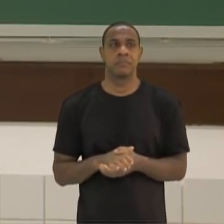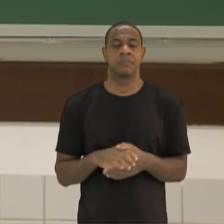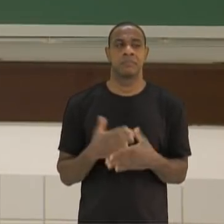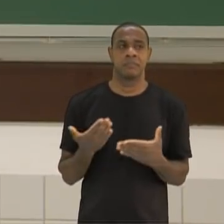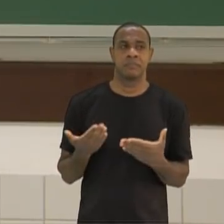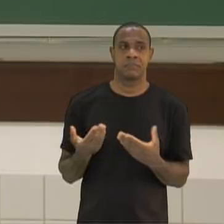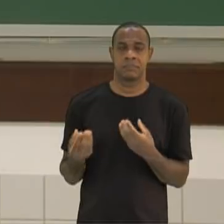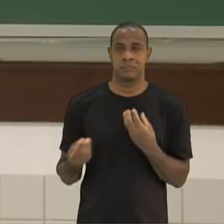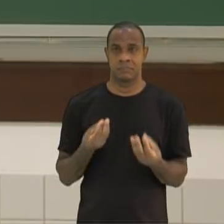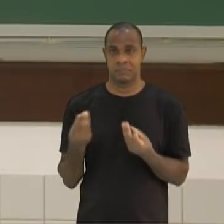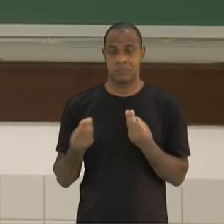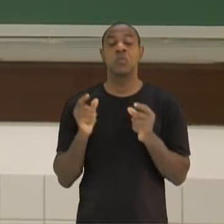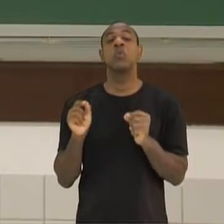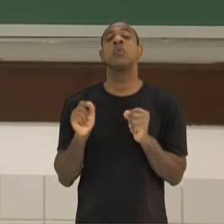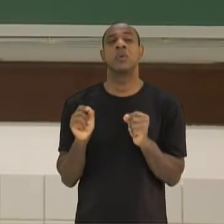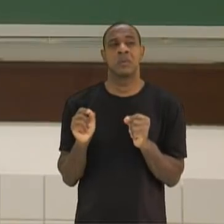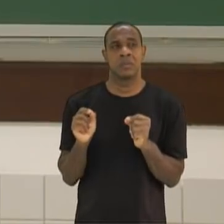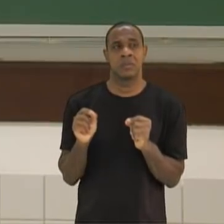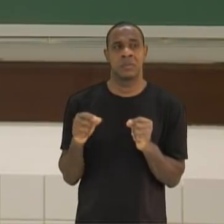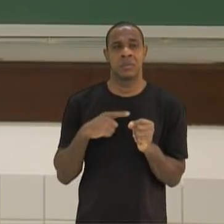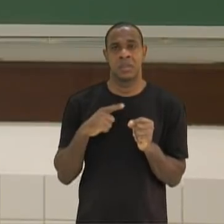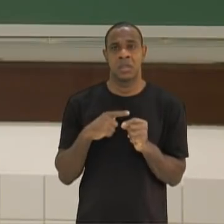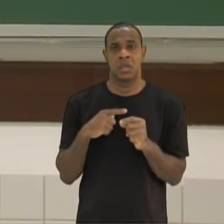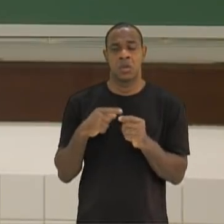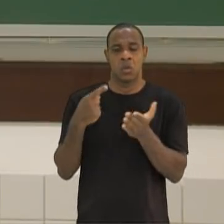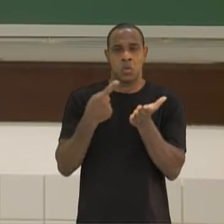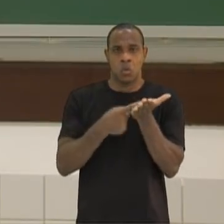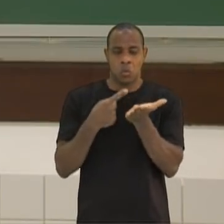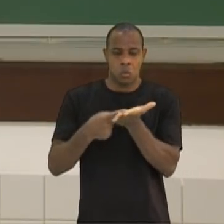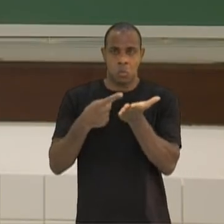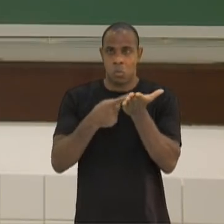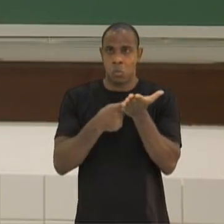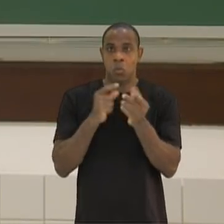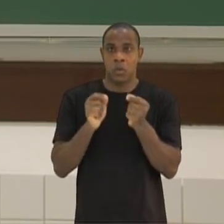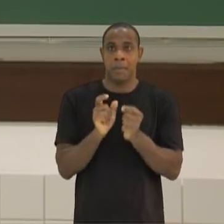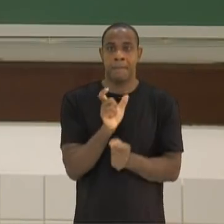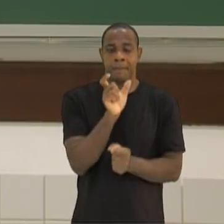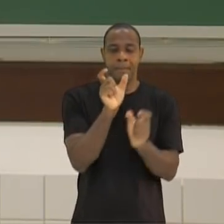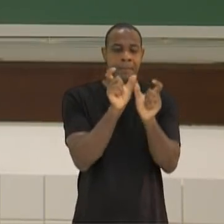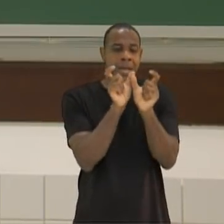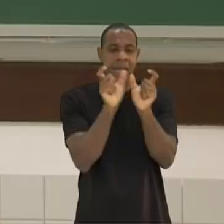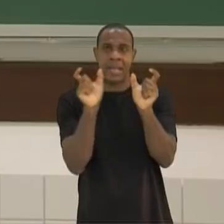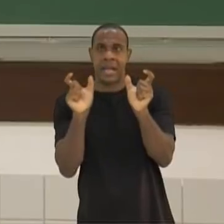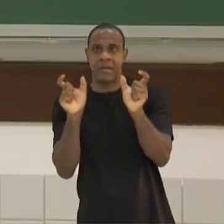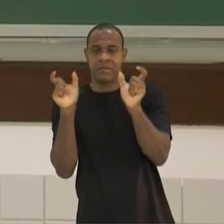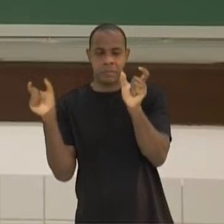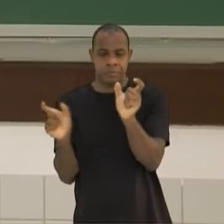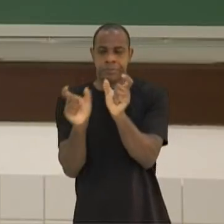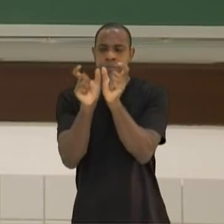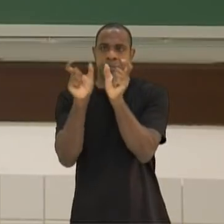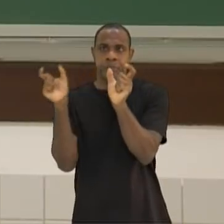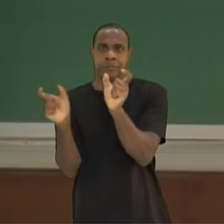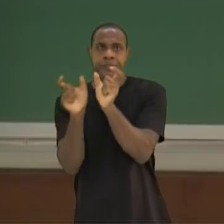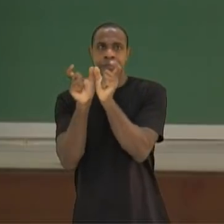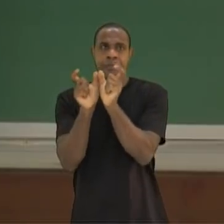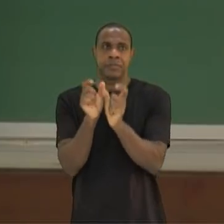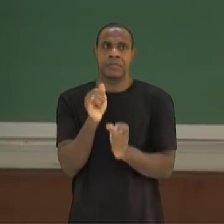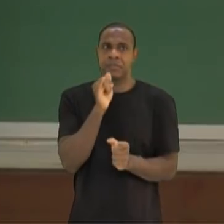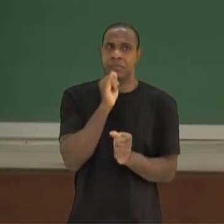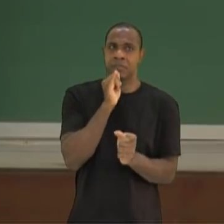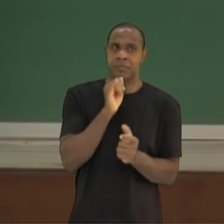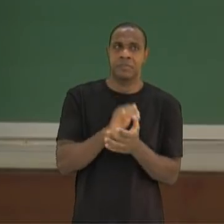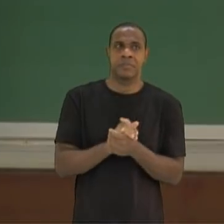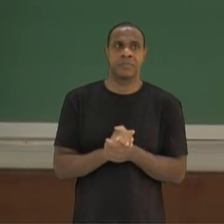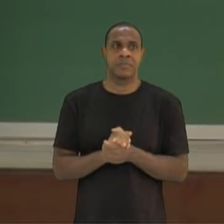collocations nada mais são do que a combinação de duas ou mais palavras que se complementam, como é o exemplo de